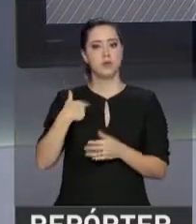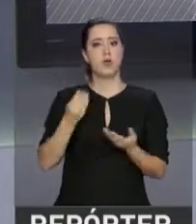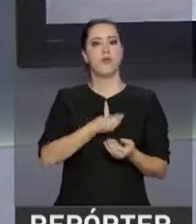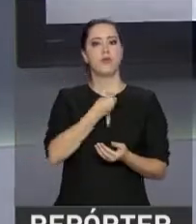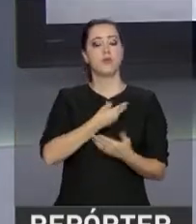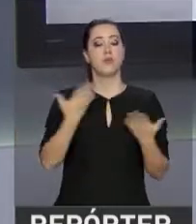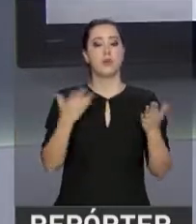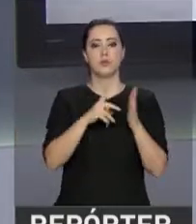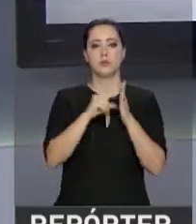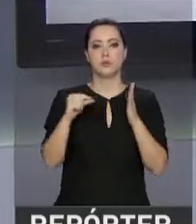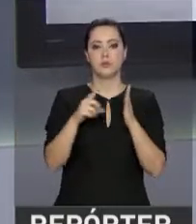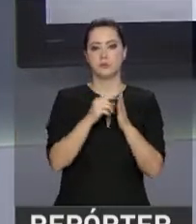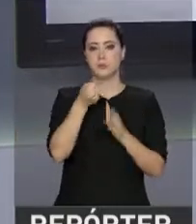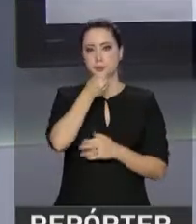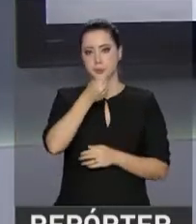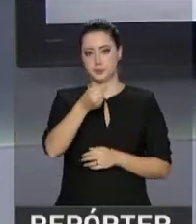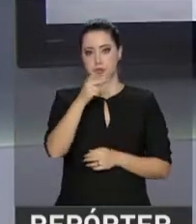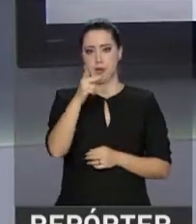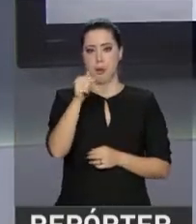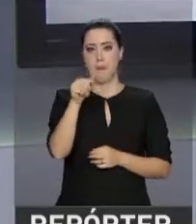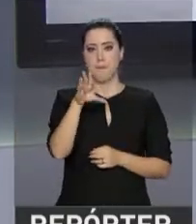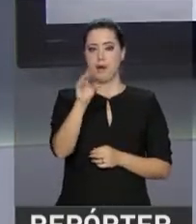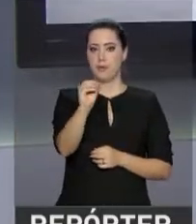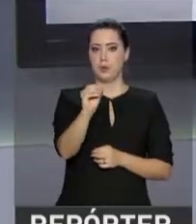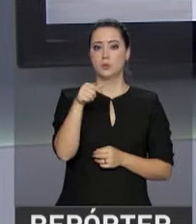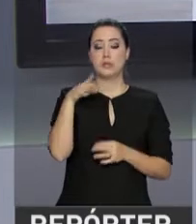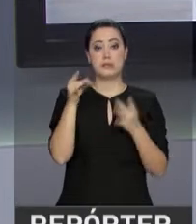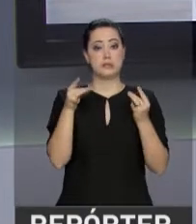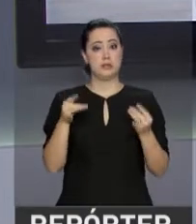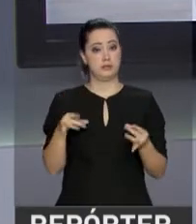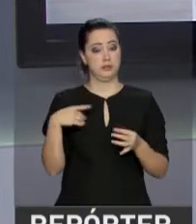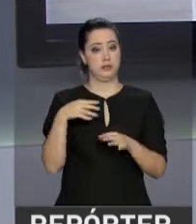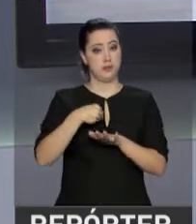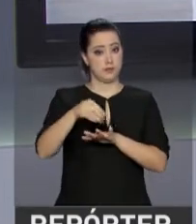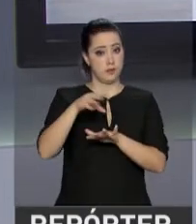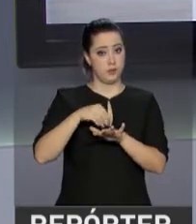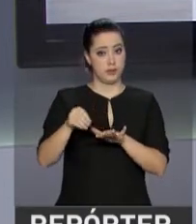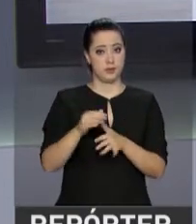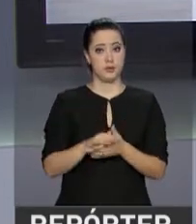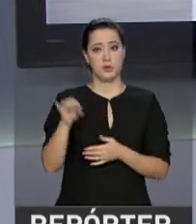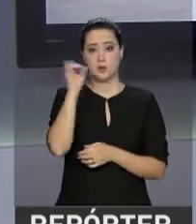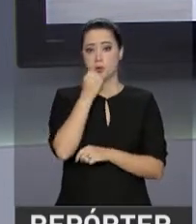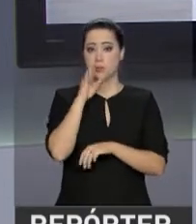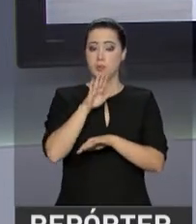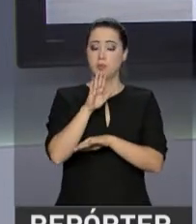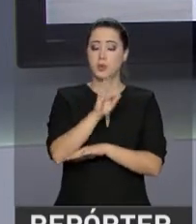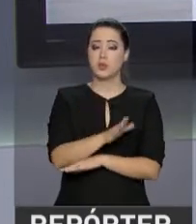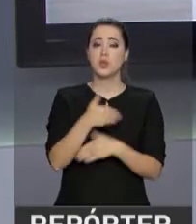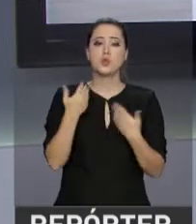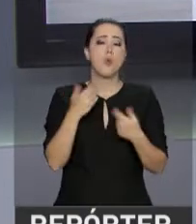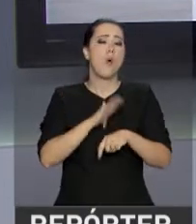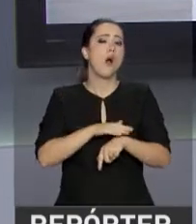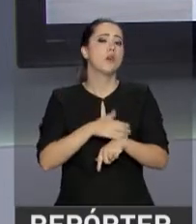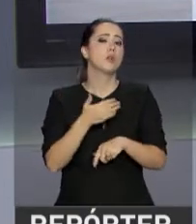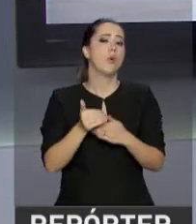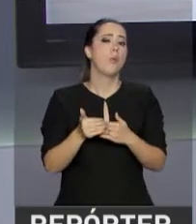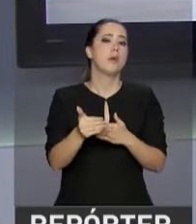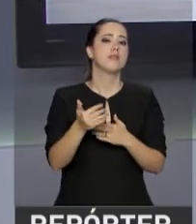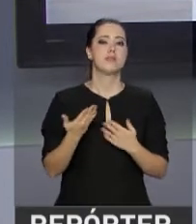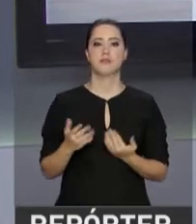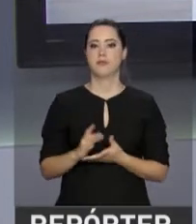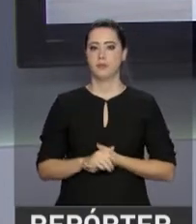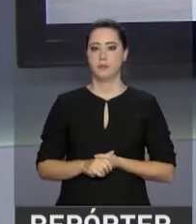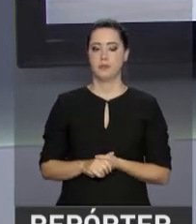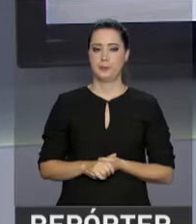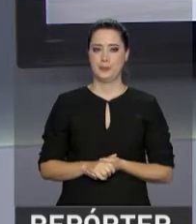vivo do palácio do planalto repórter pablo mundim tem mais informações boa tarde o papa a partir de quando essa medida passa a valer